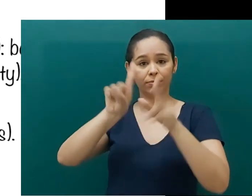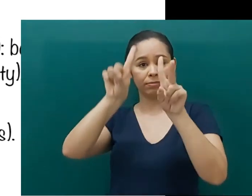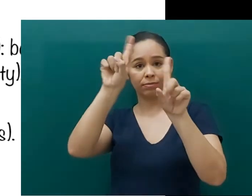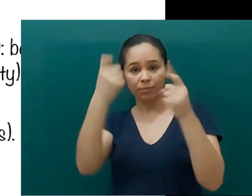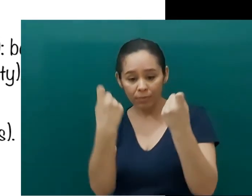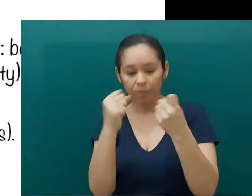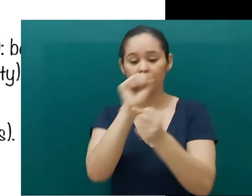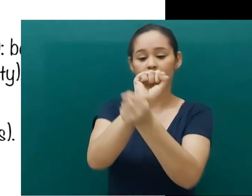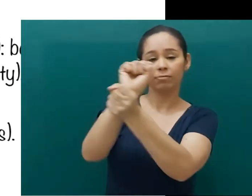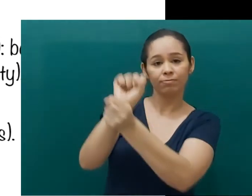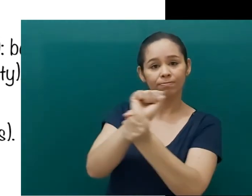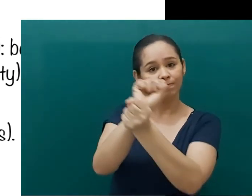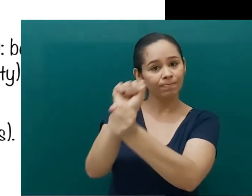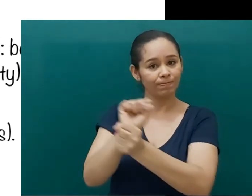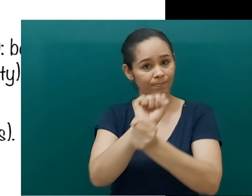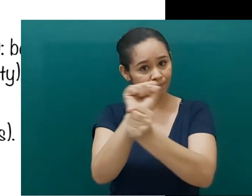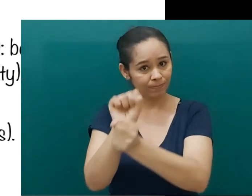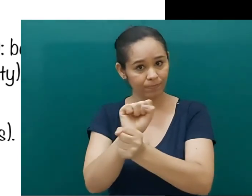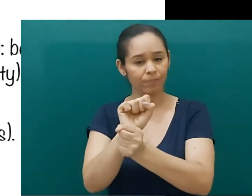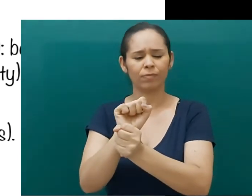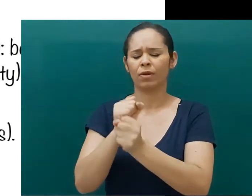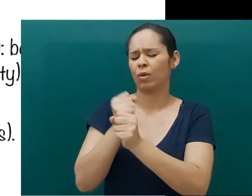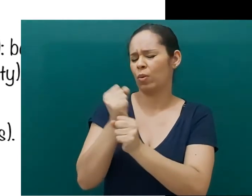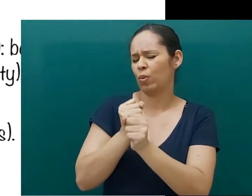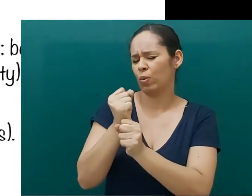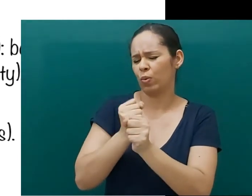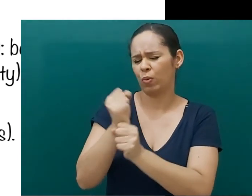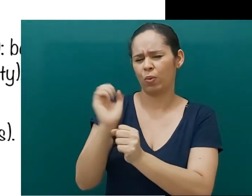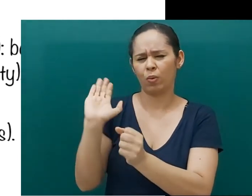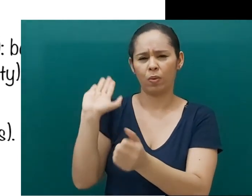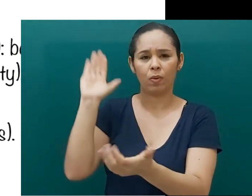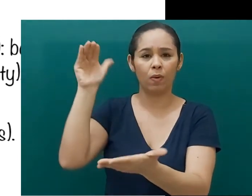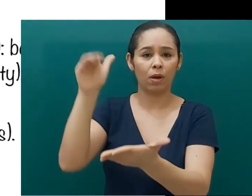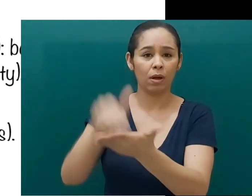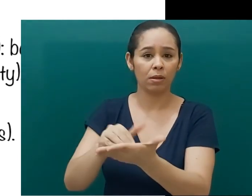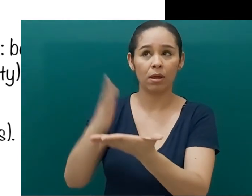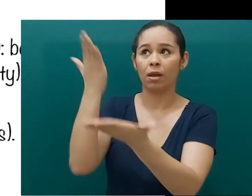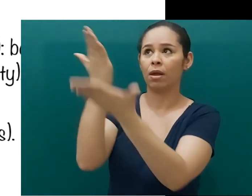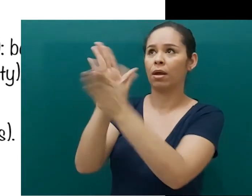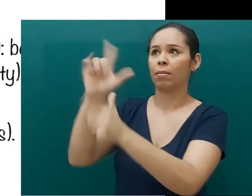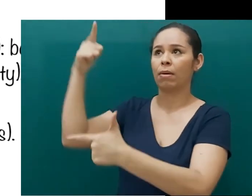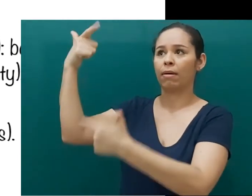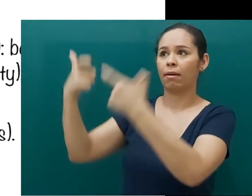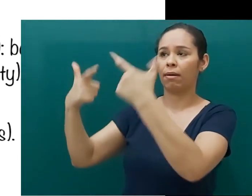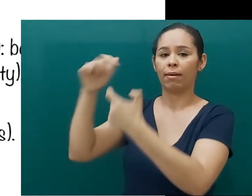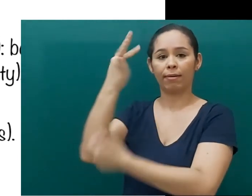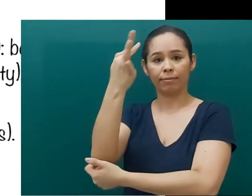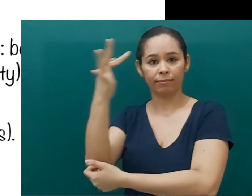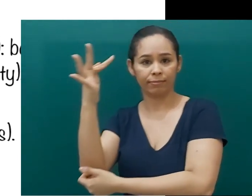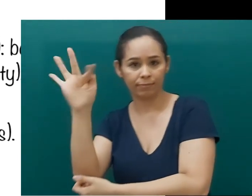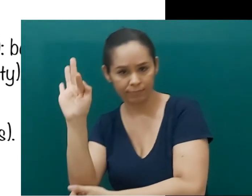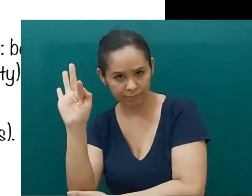escravidão. A escravidão ali durou até a época da Revolução Francesa